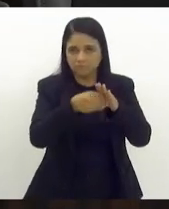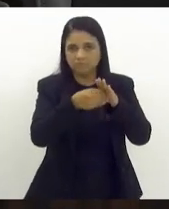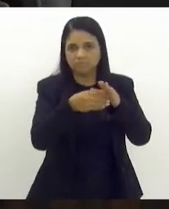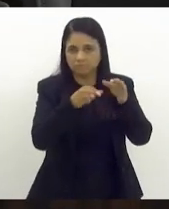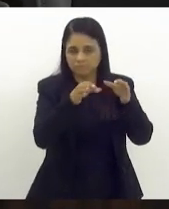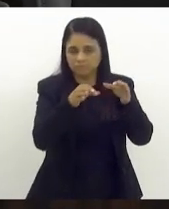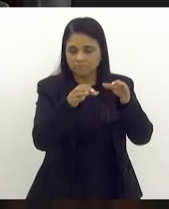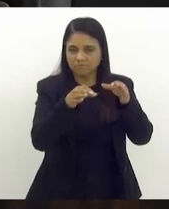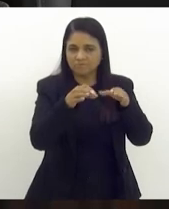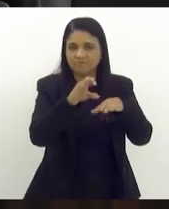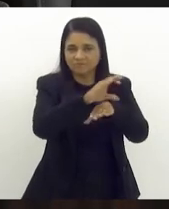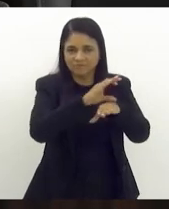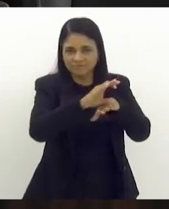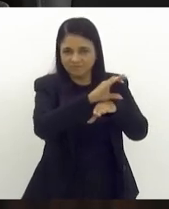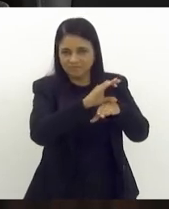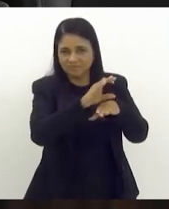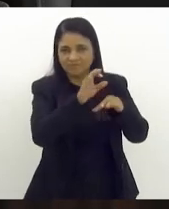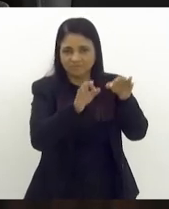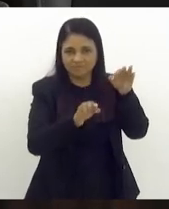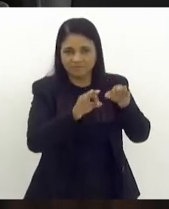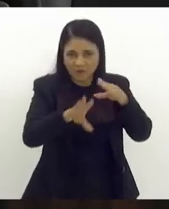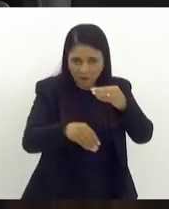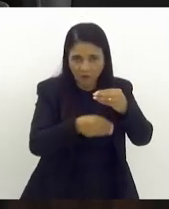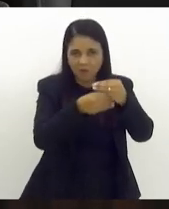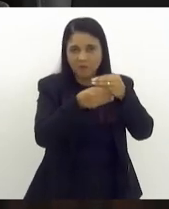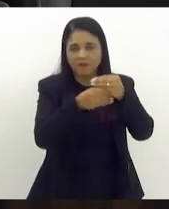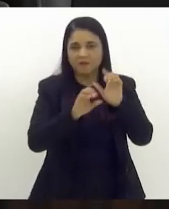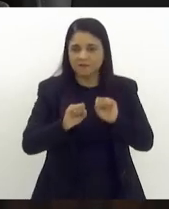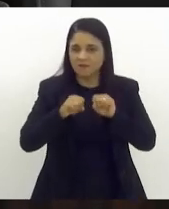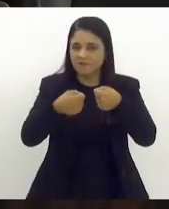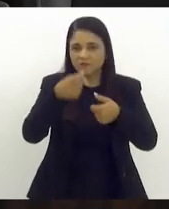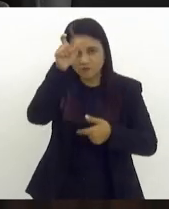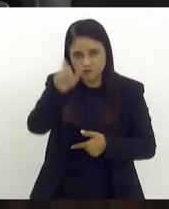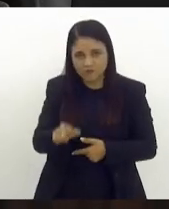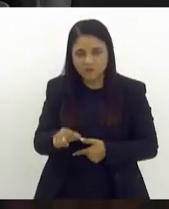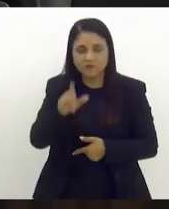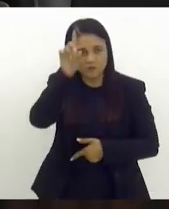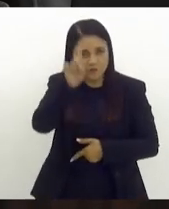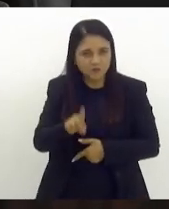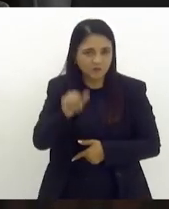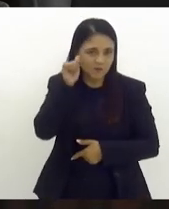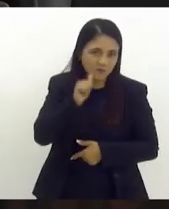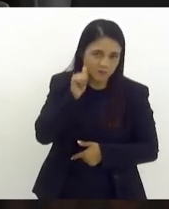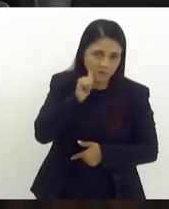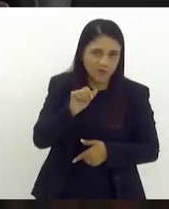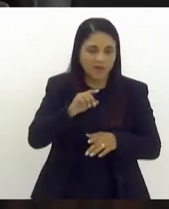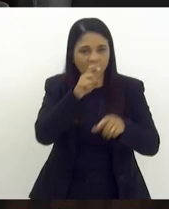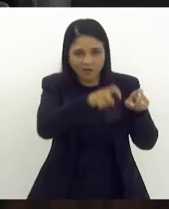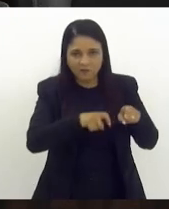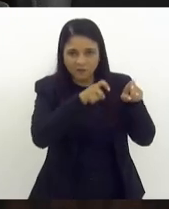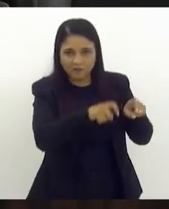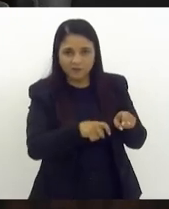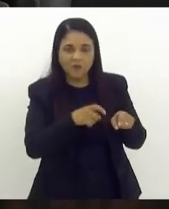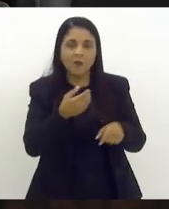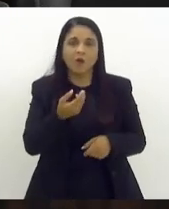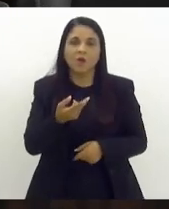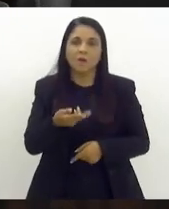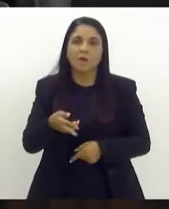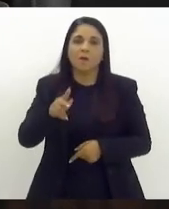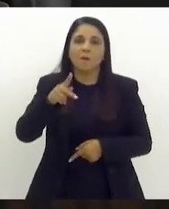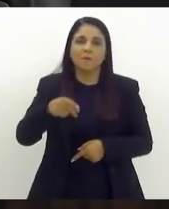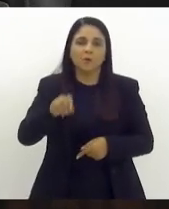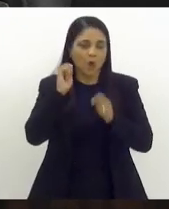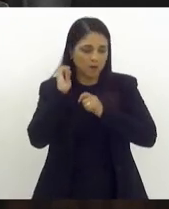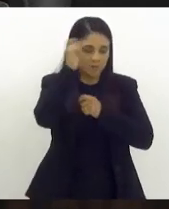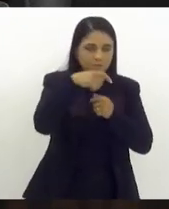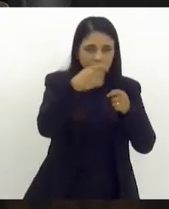pela constitucionalidade com emendas de defesa dos direitos da mulher favorável, agricultura, pecuária e política rural, agrária e